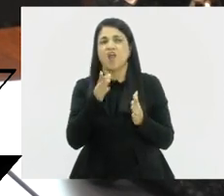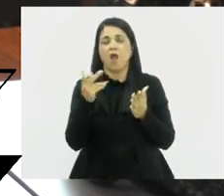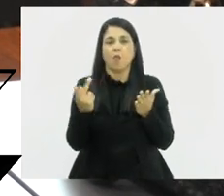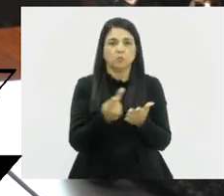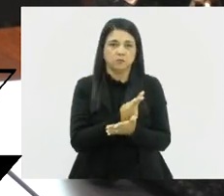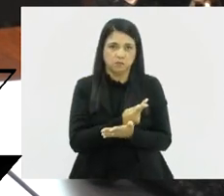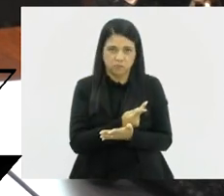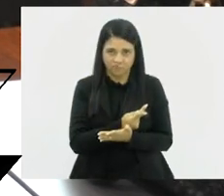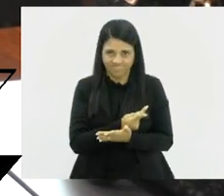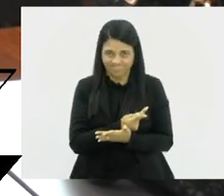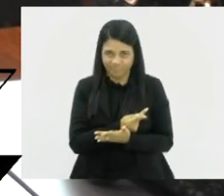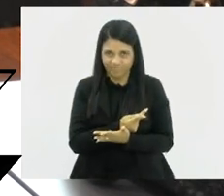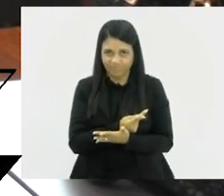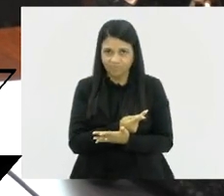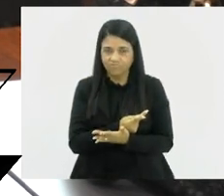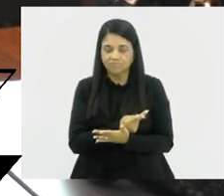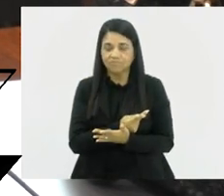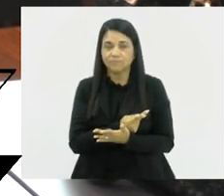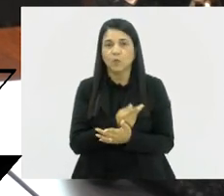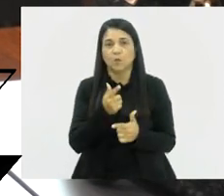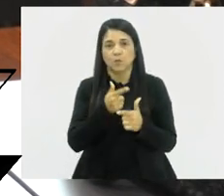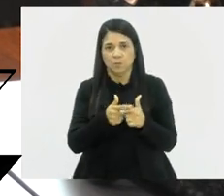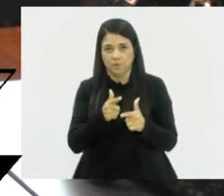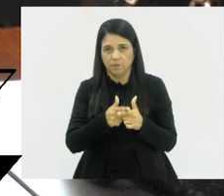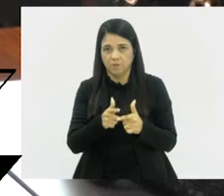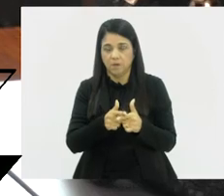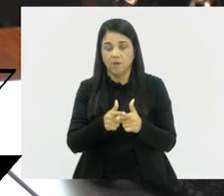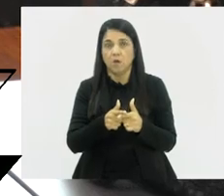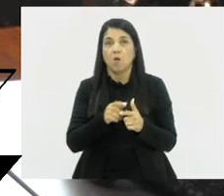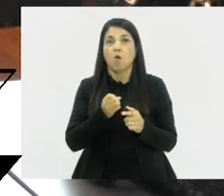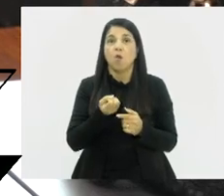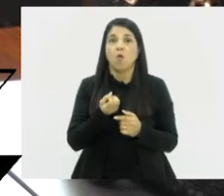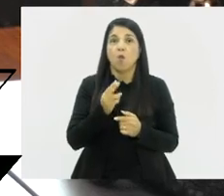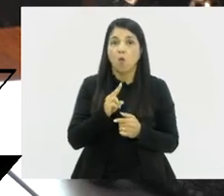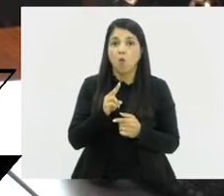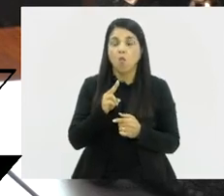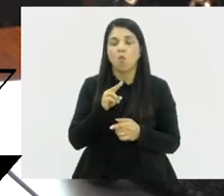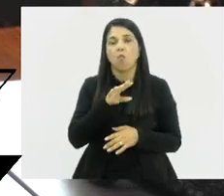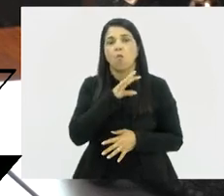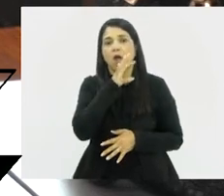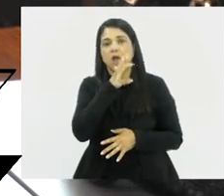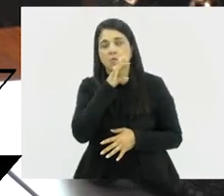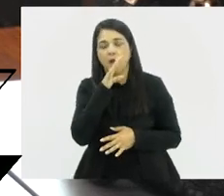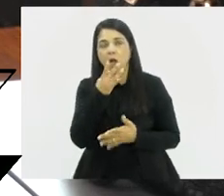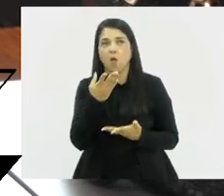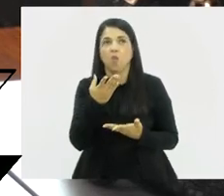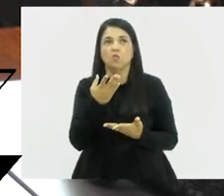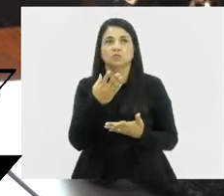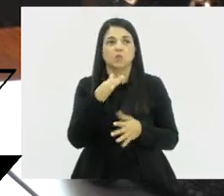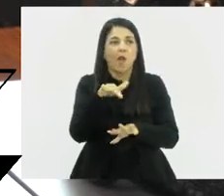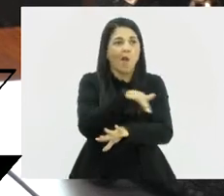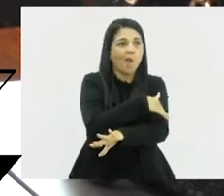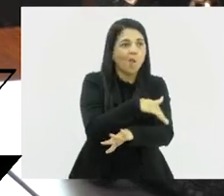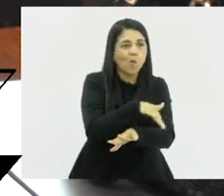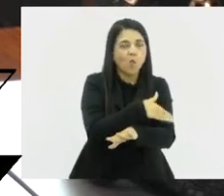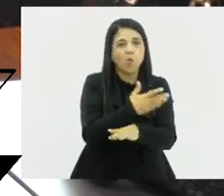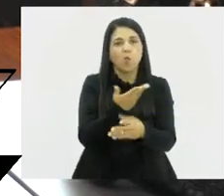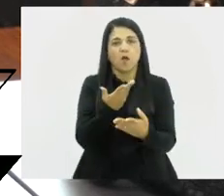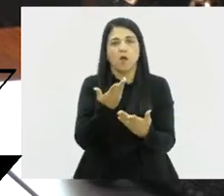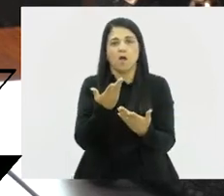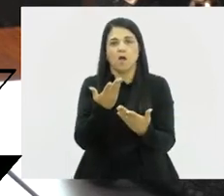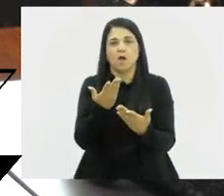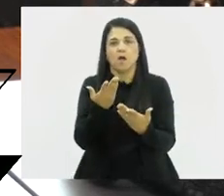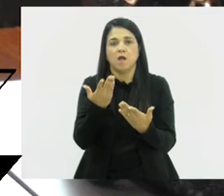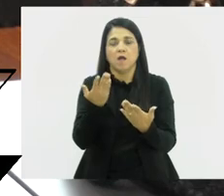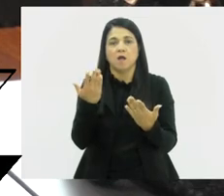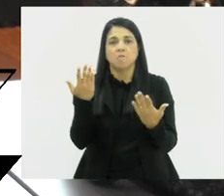ou para a situação externa, quando o animal está na rua, passeando, uso da